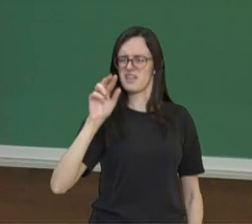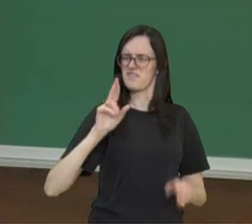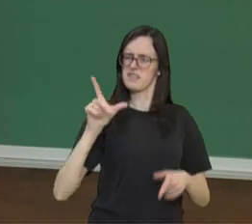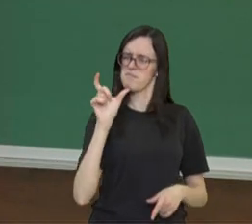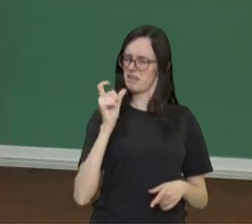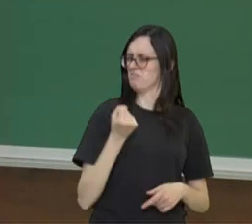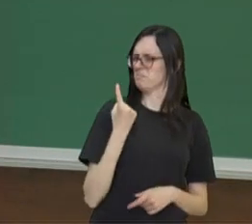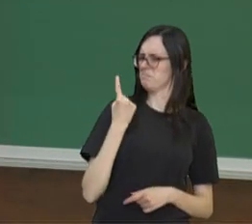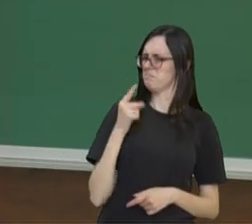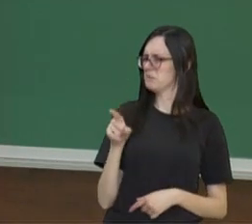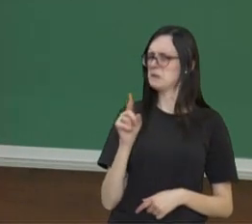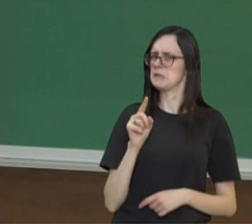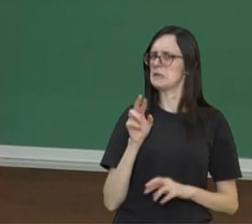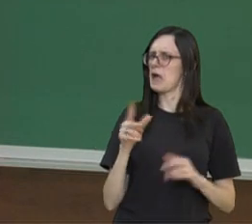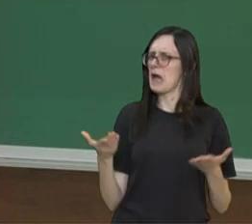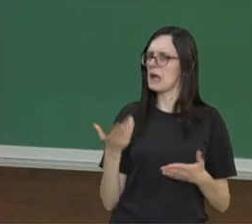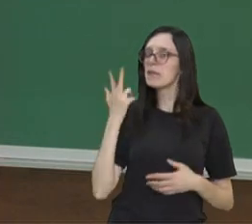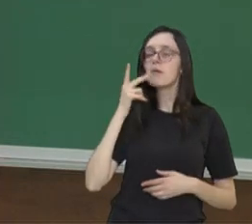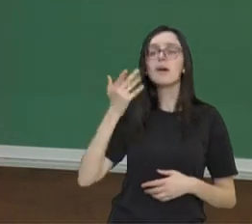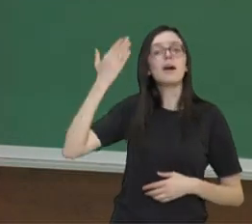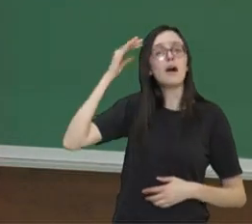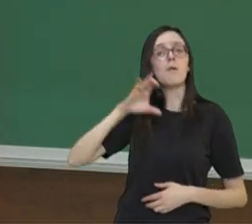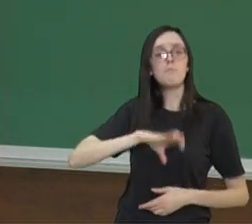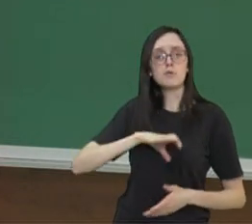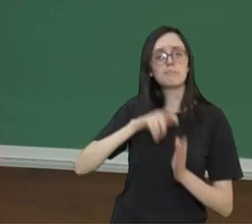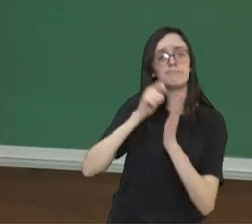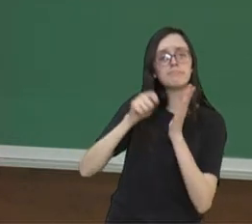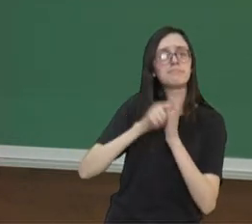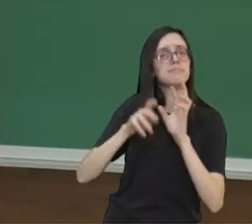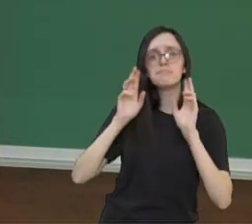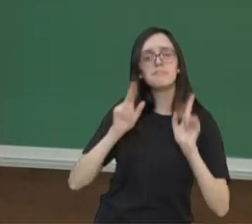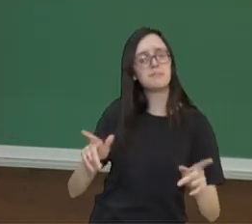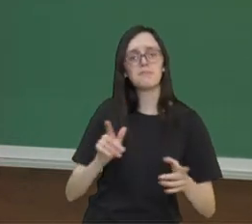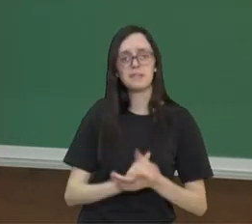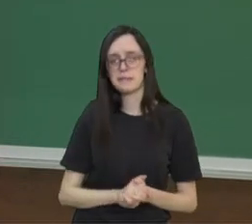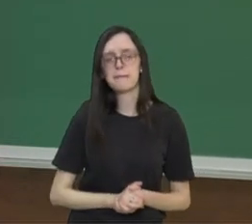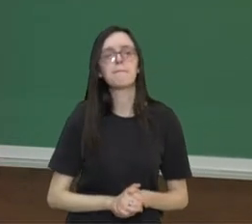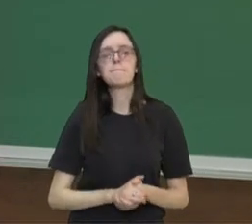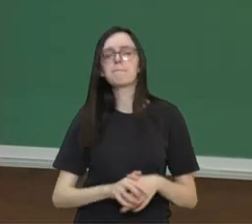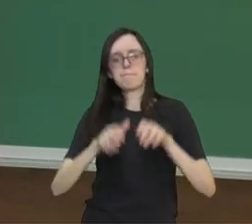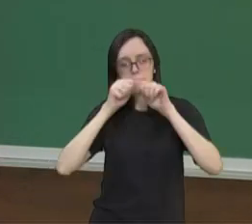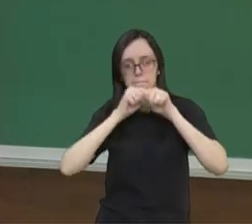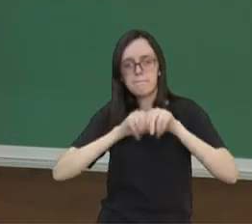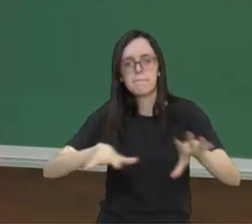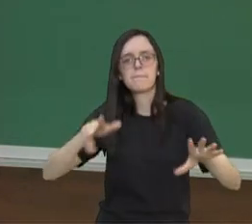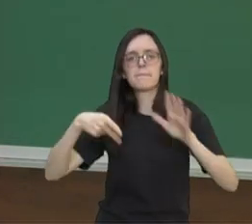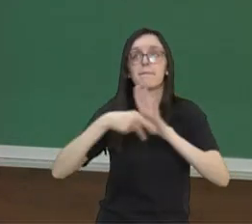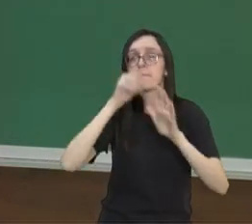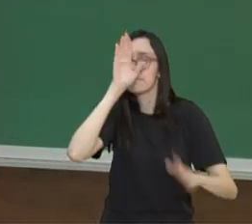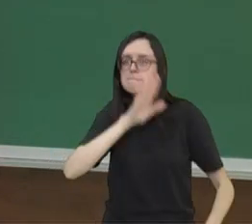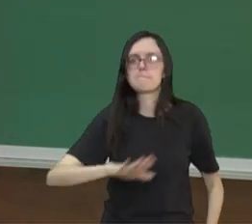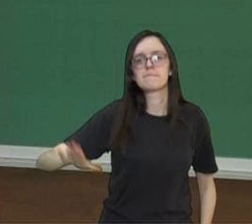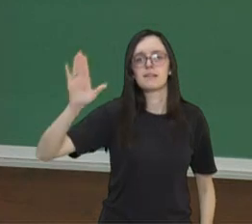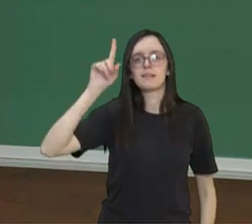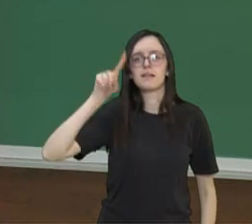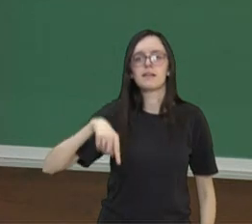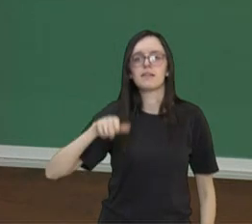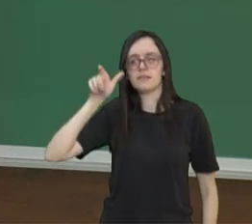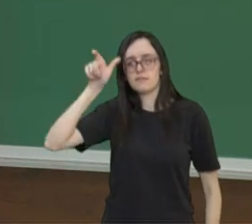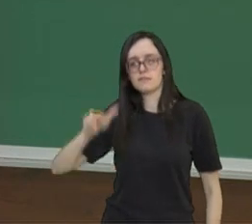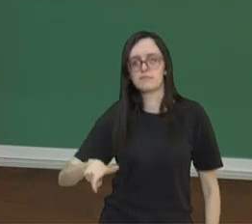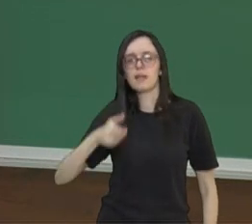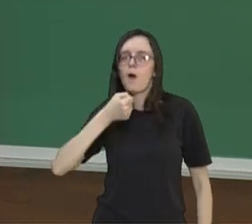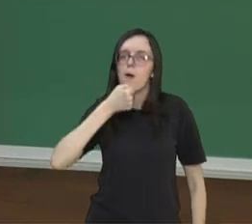uma outra ortografia aí no português. Então, evocando o finado programa nacional, uma conversa do senhor Lourival Fontes